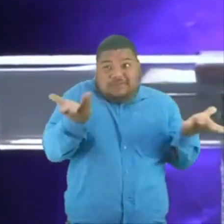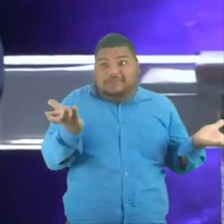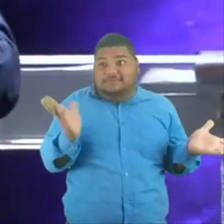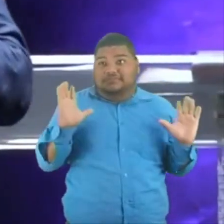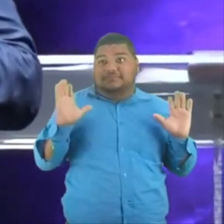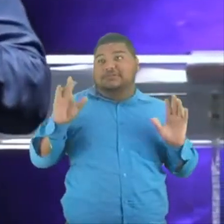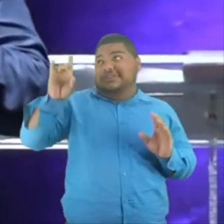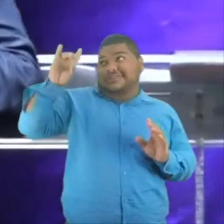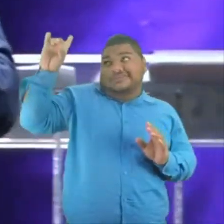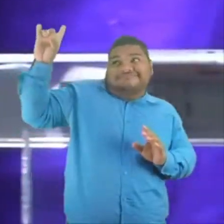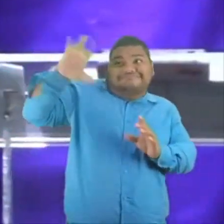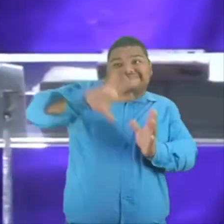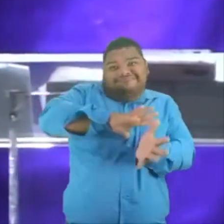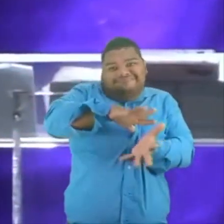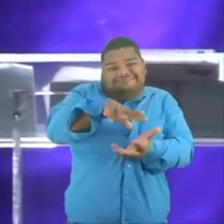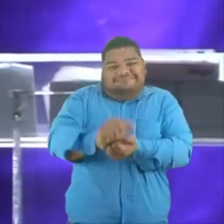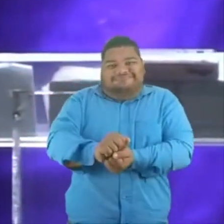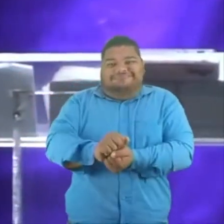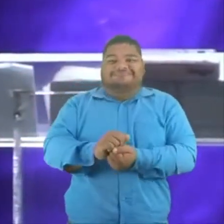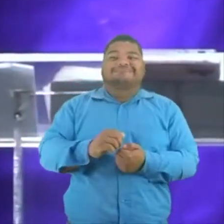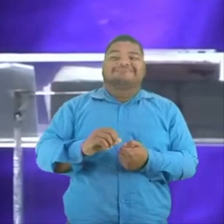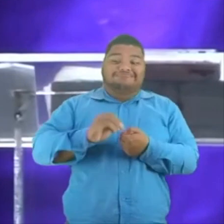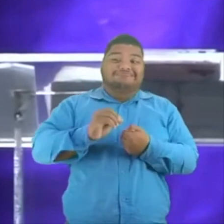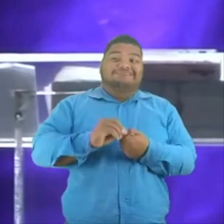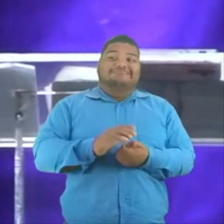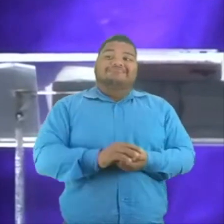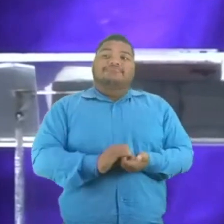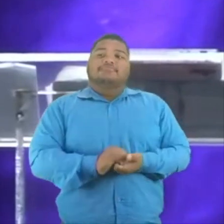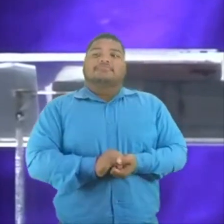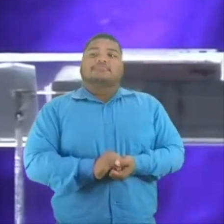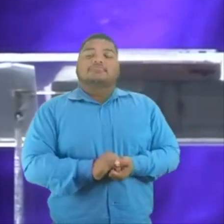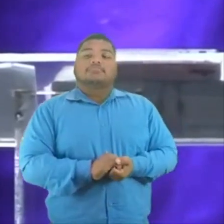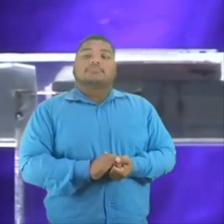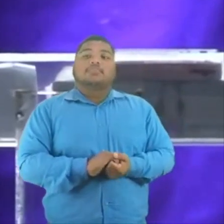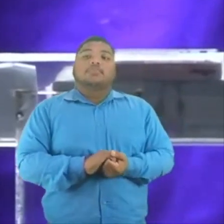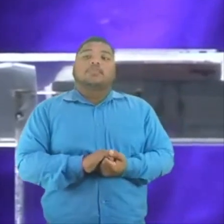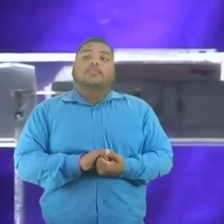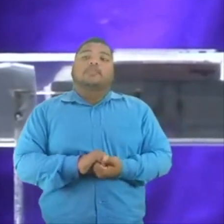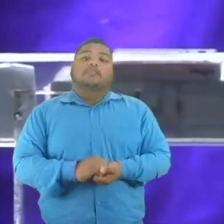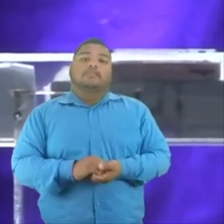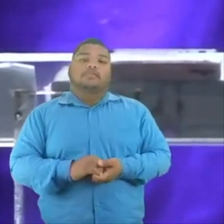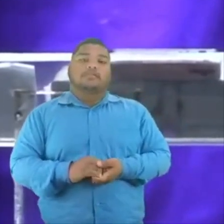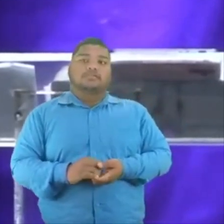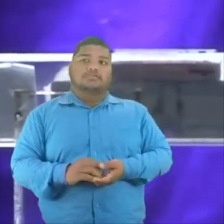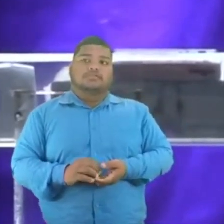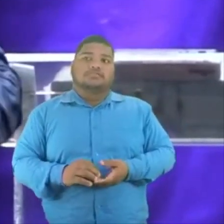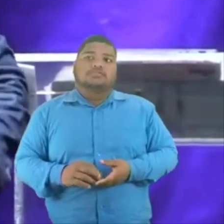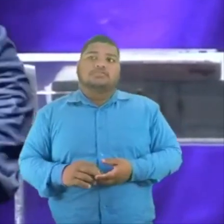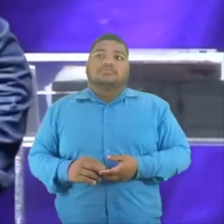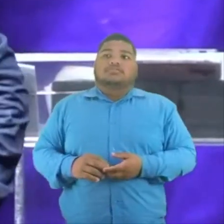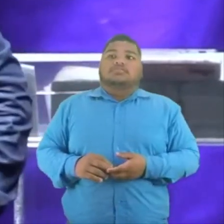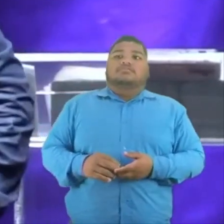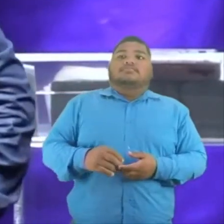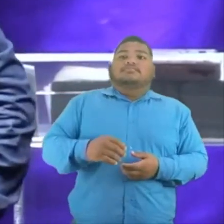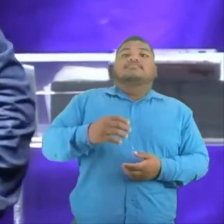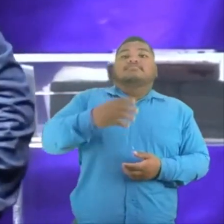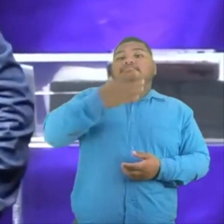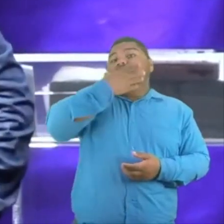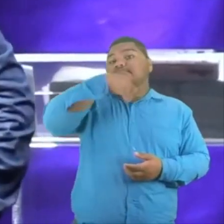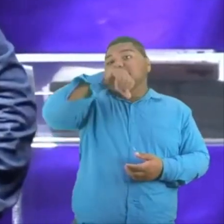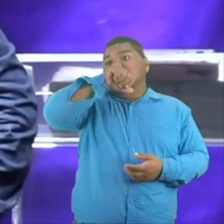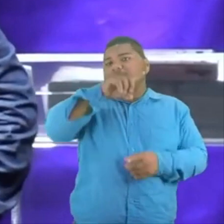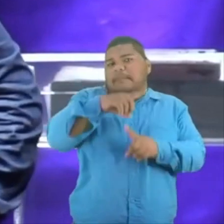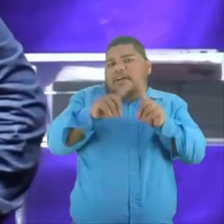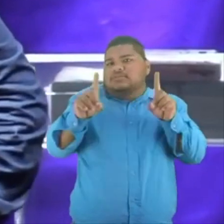grande arquiteto do universo, vai ter, né? Depois de eu ter enfeitado tudo isso, ele falou assim: pai,